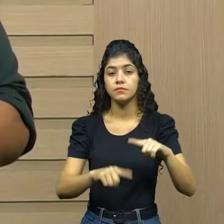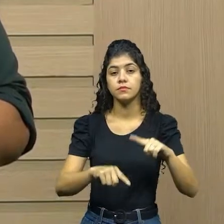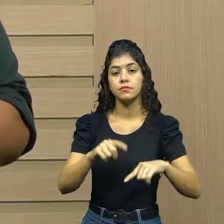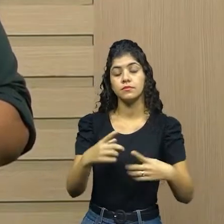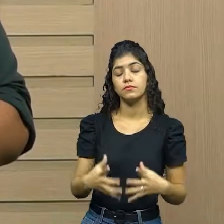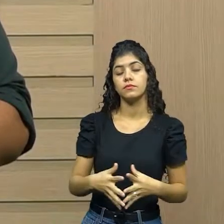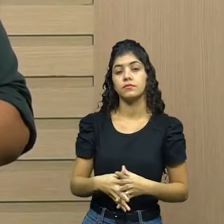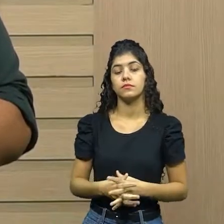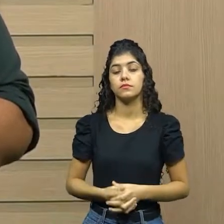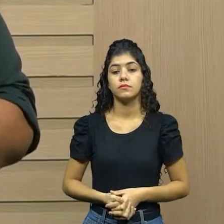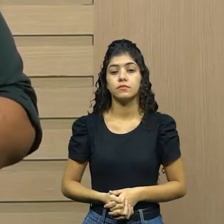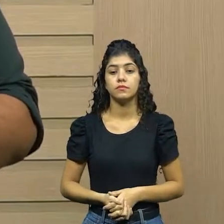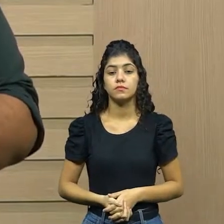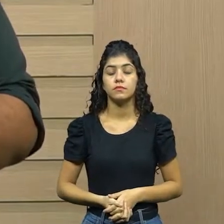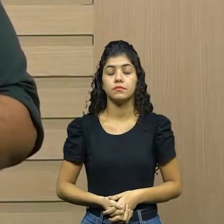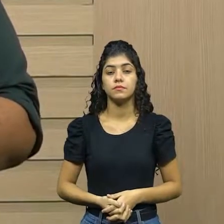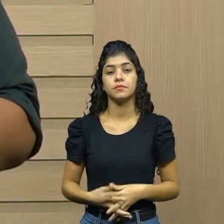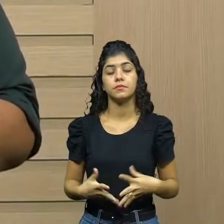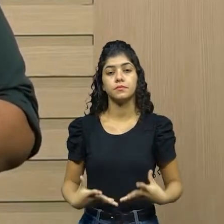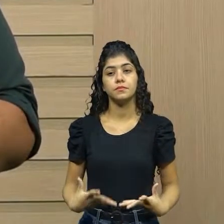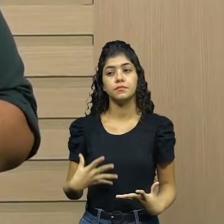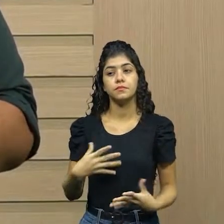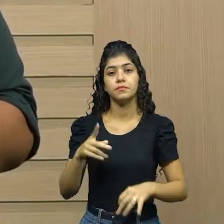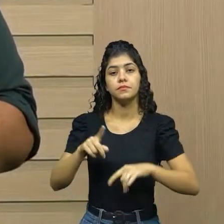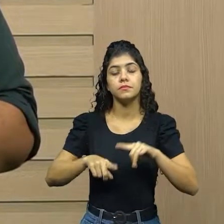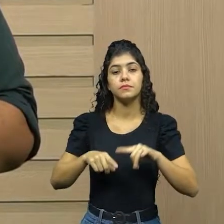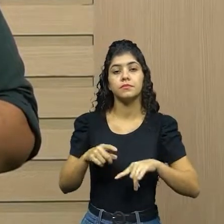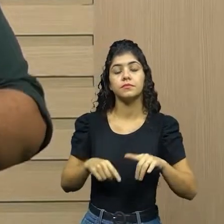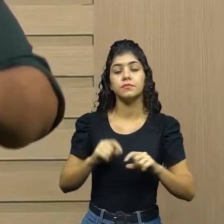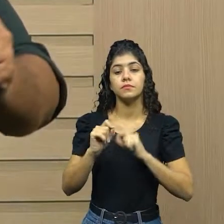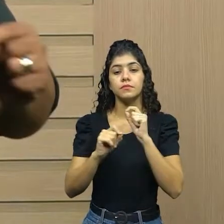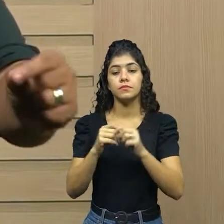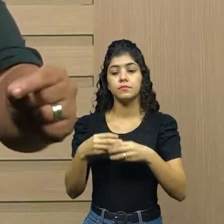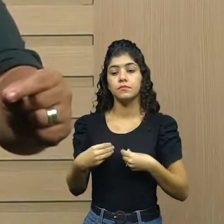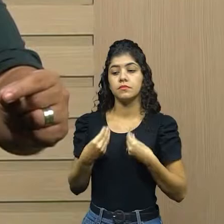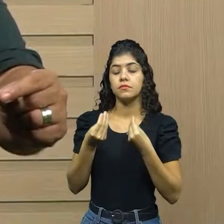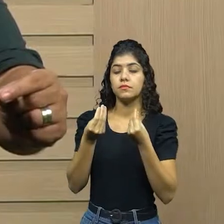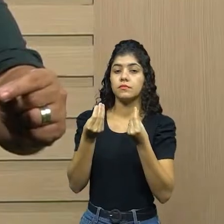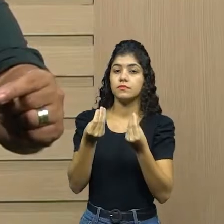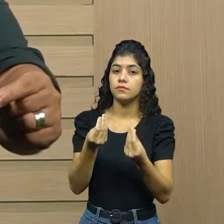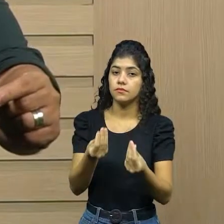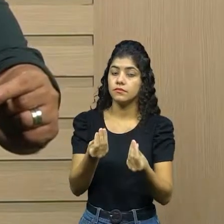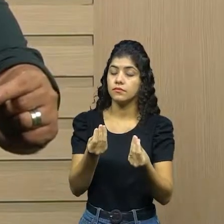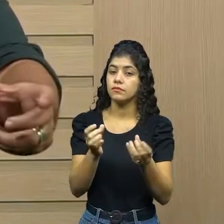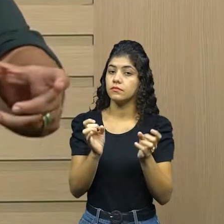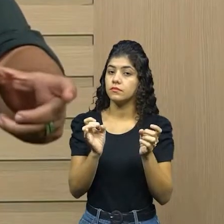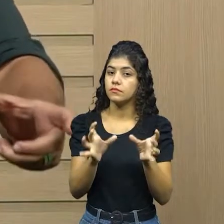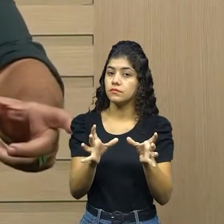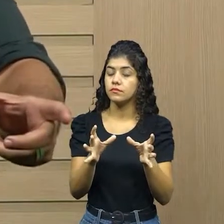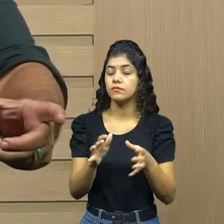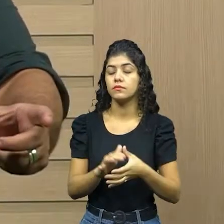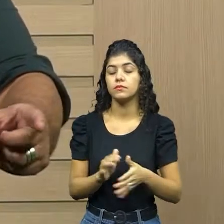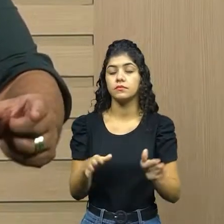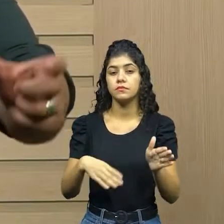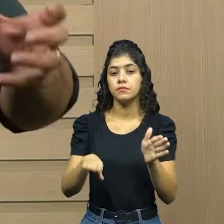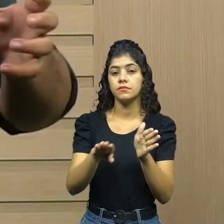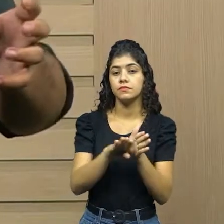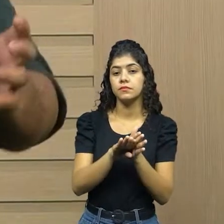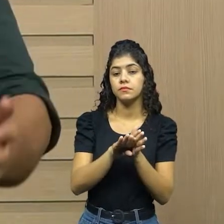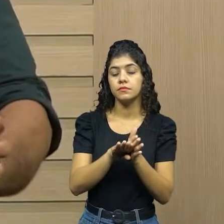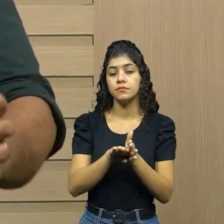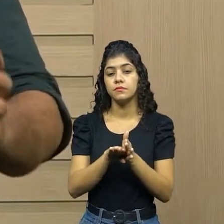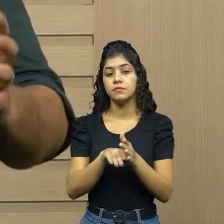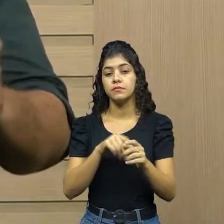esse produto, e aí que esse produto está sendo ofertado ao mercado, como ele chega lá, e aí